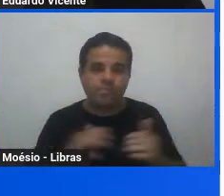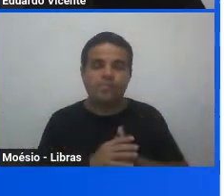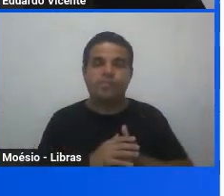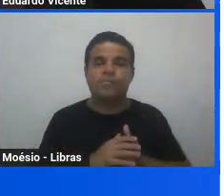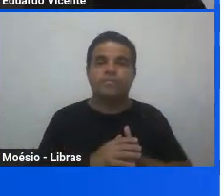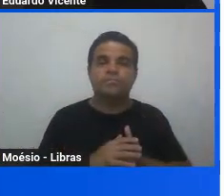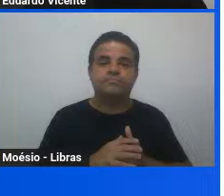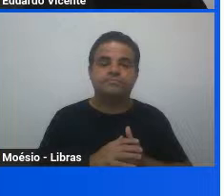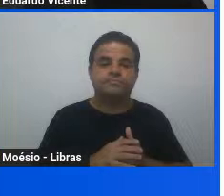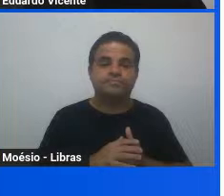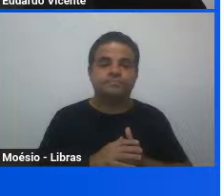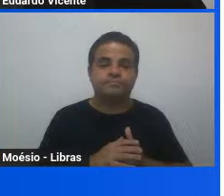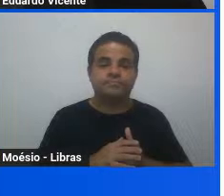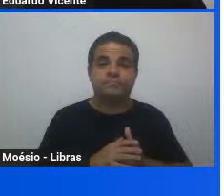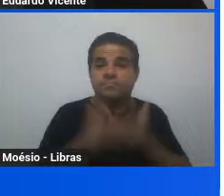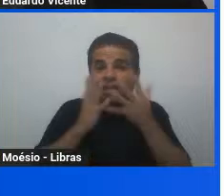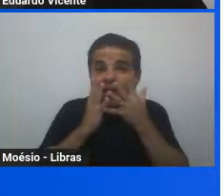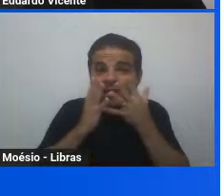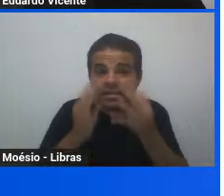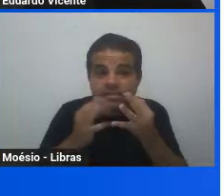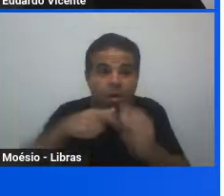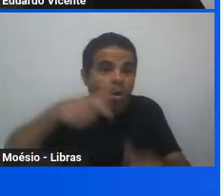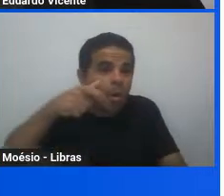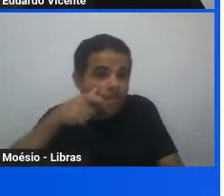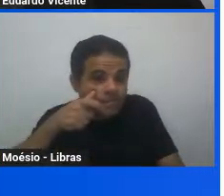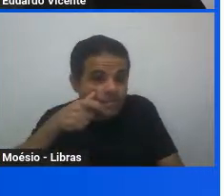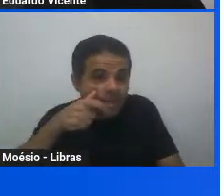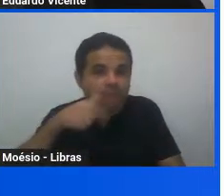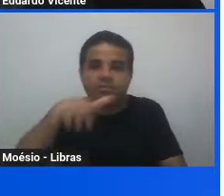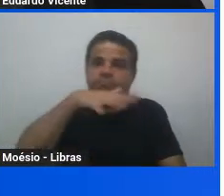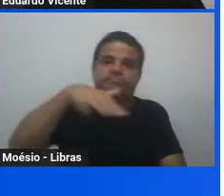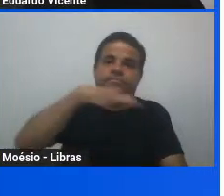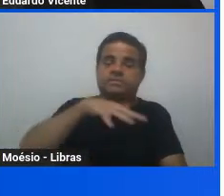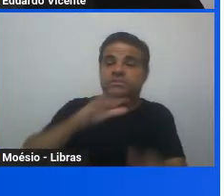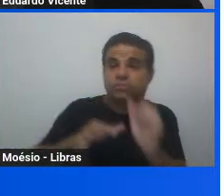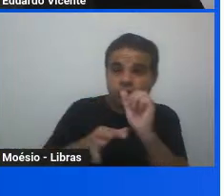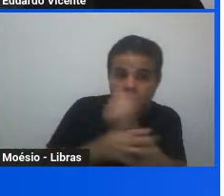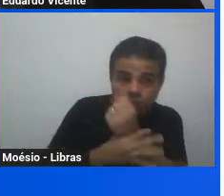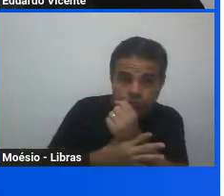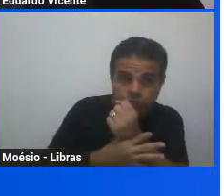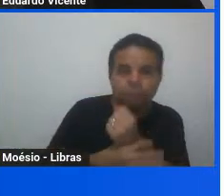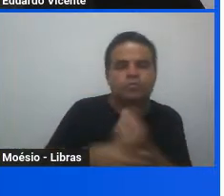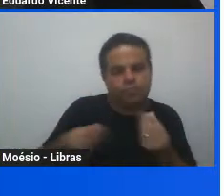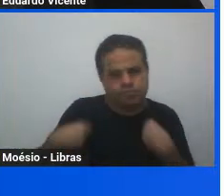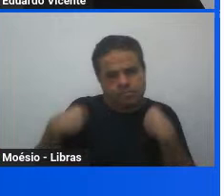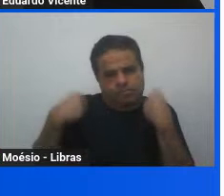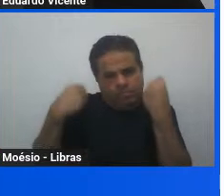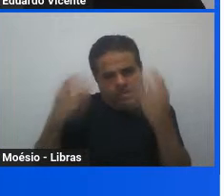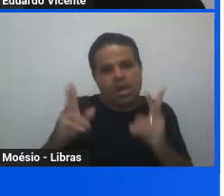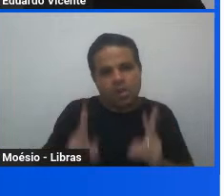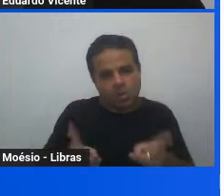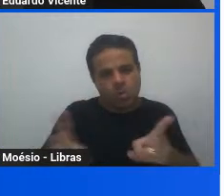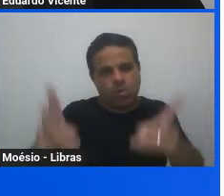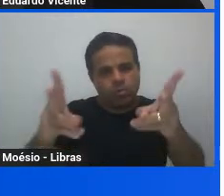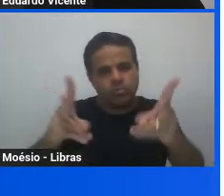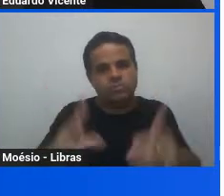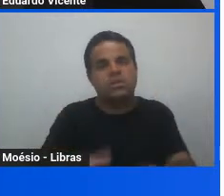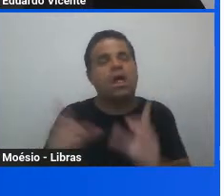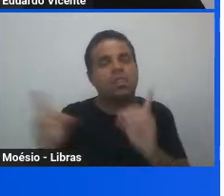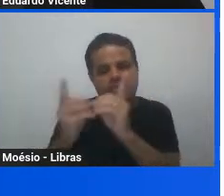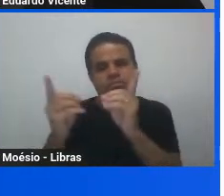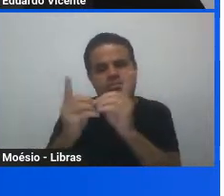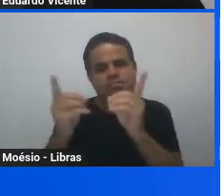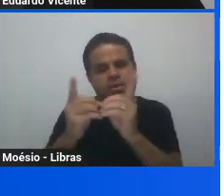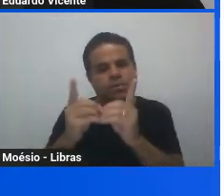Preste atenção e observe a cena. É segura? Então, vamos dar sequência no nosso atendimento.